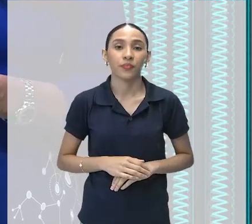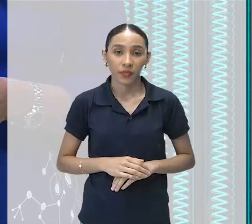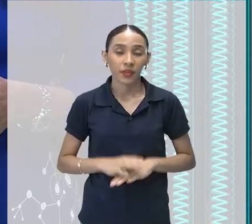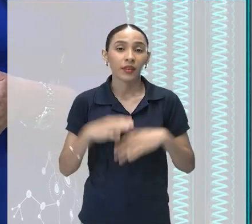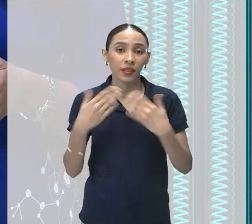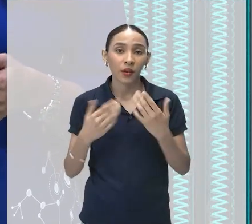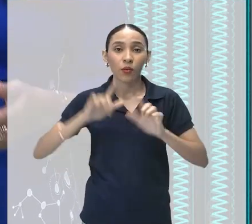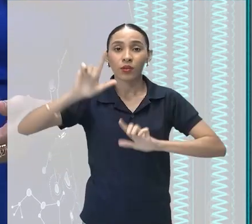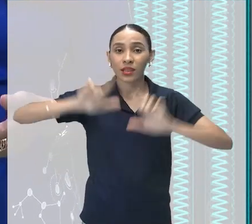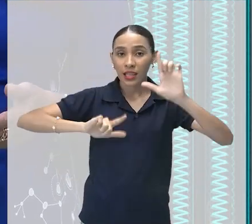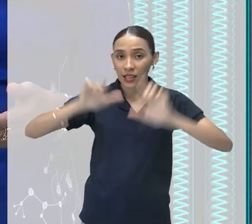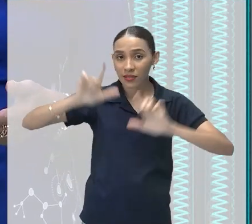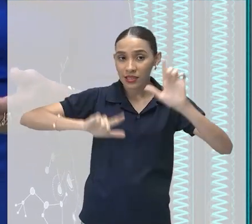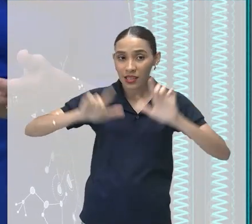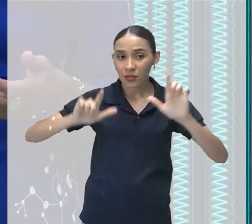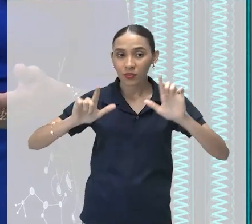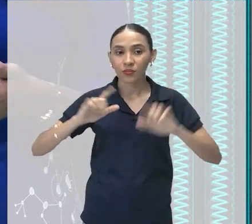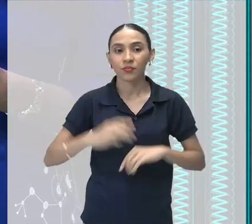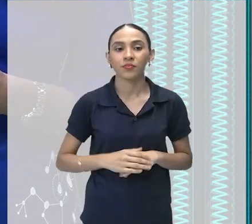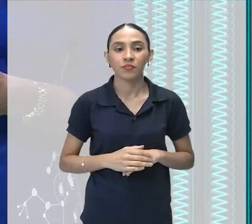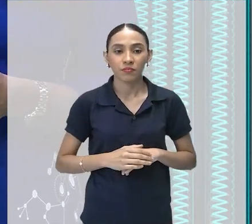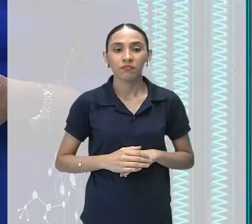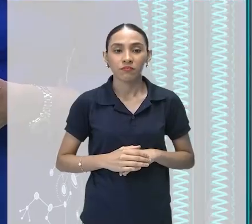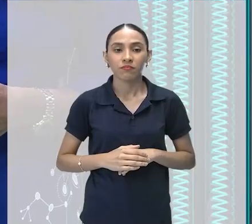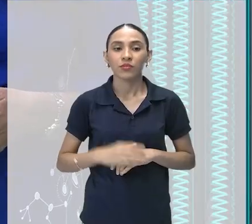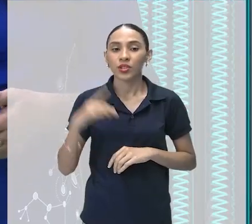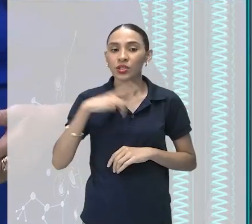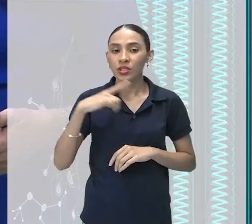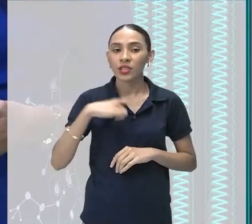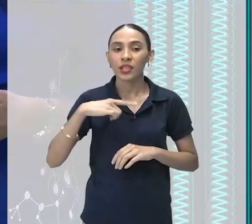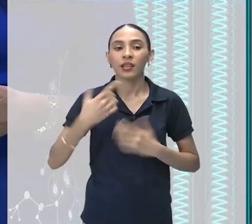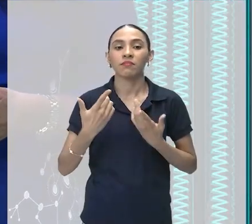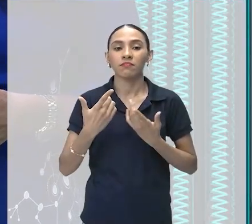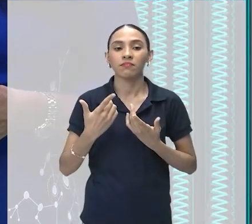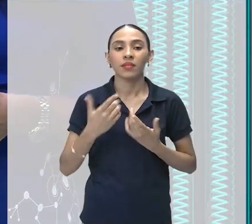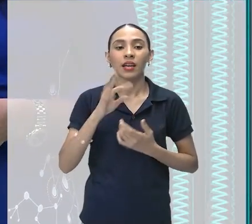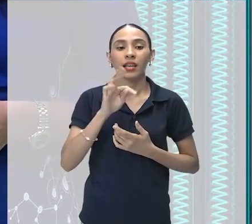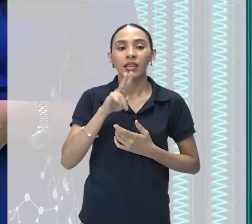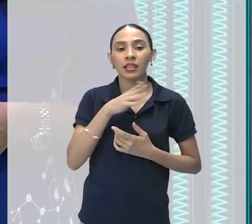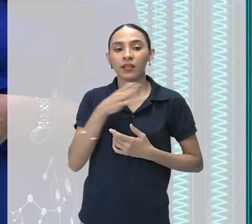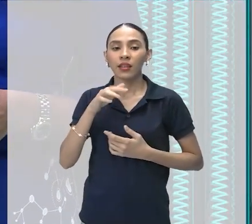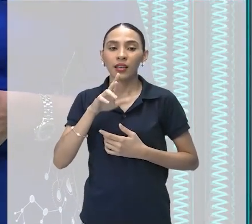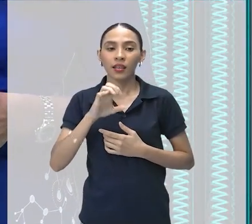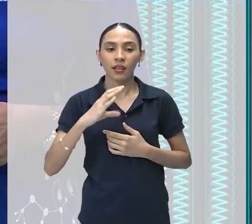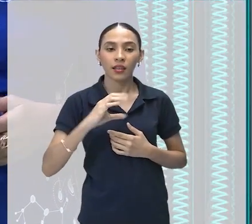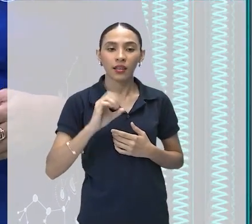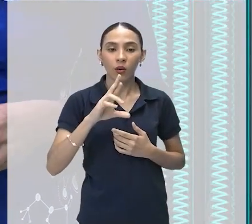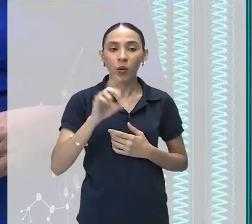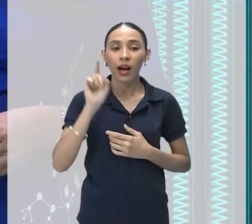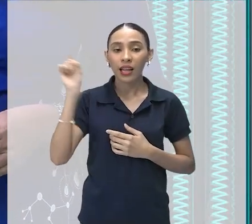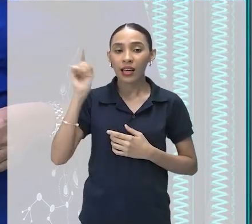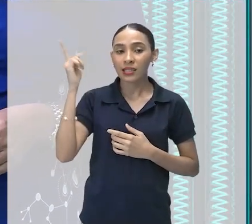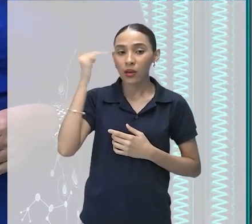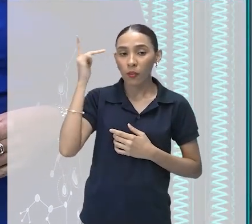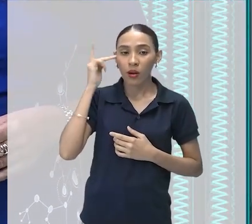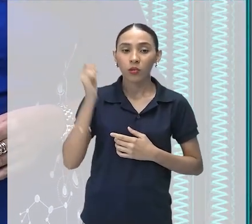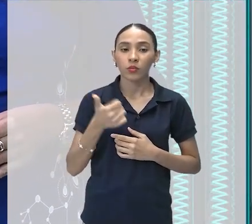um programa, Jovem Guarda, que passava na televisão, na TV Record de São Paulo,